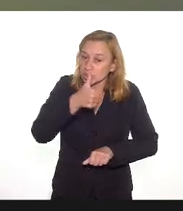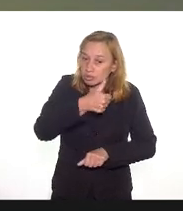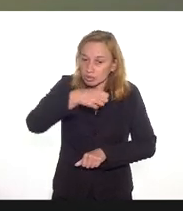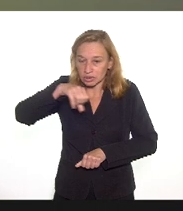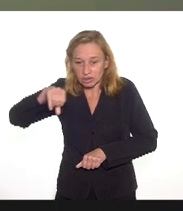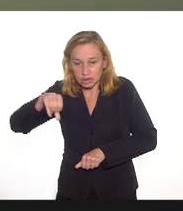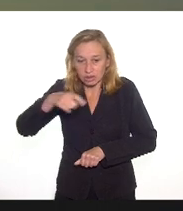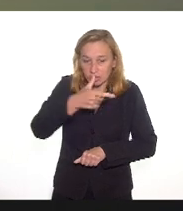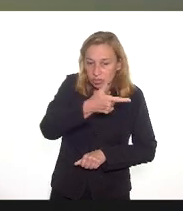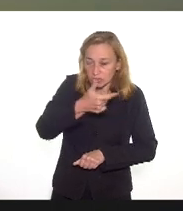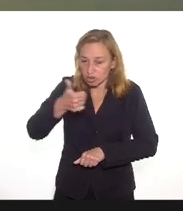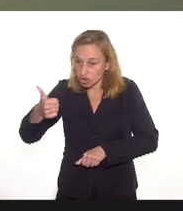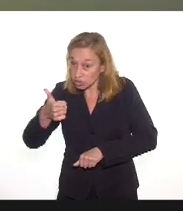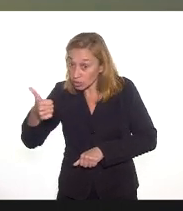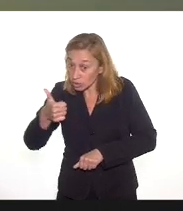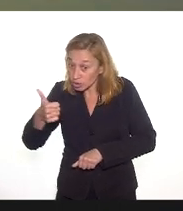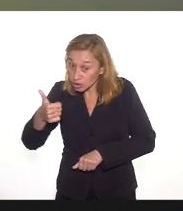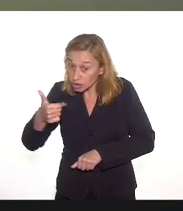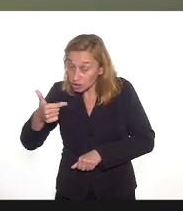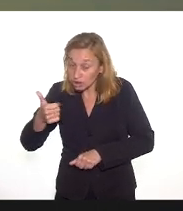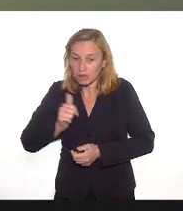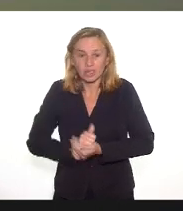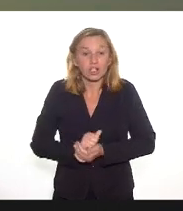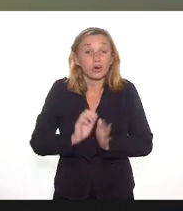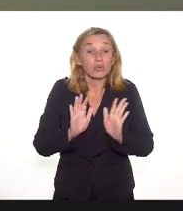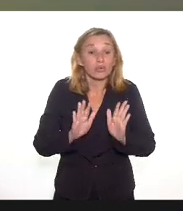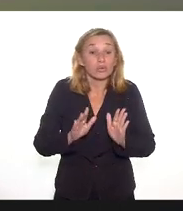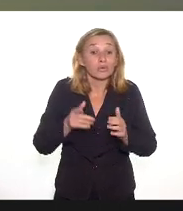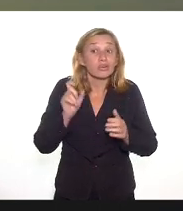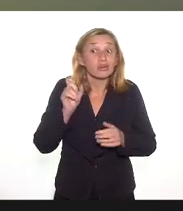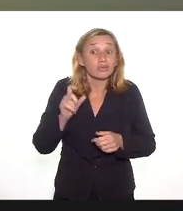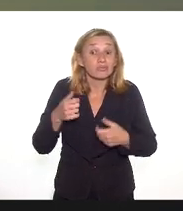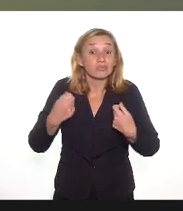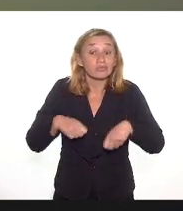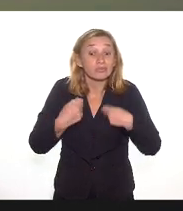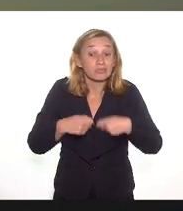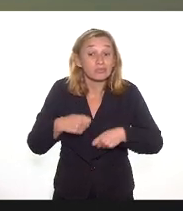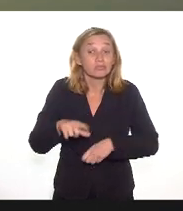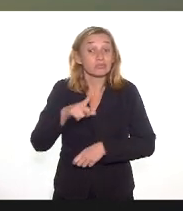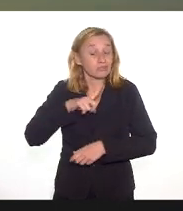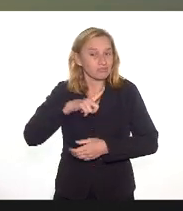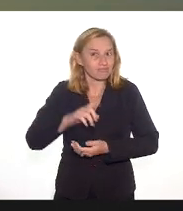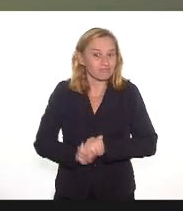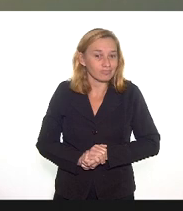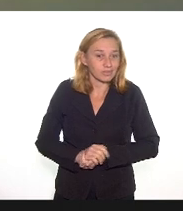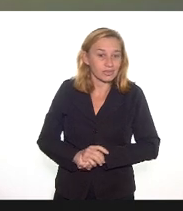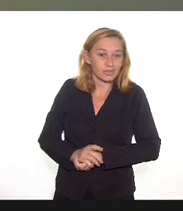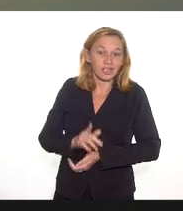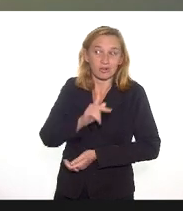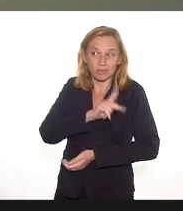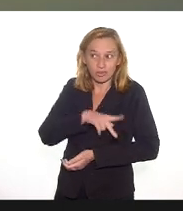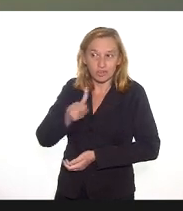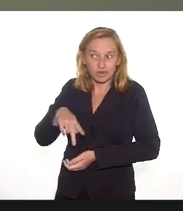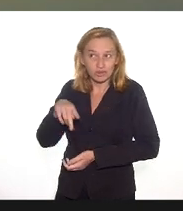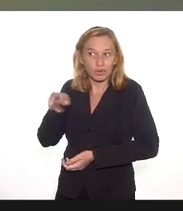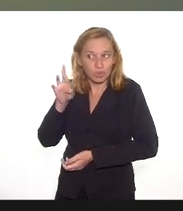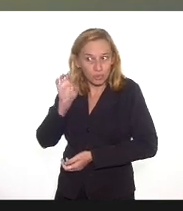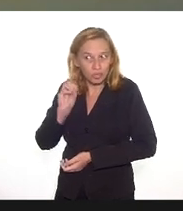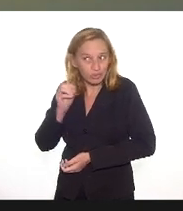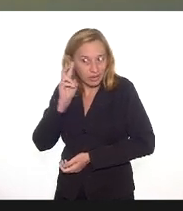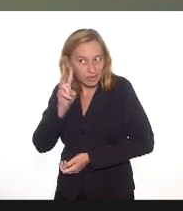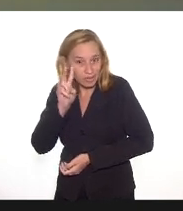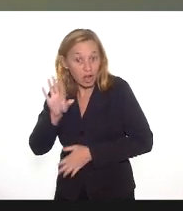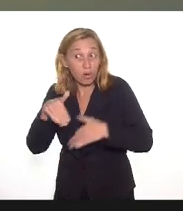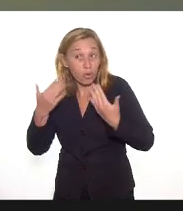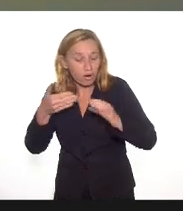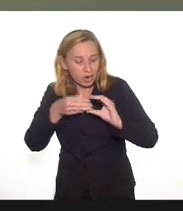2019 a 2022, o que era necessário ter, né? Professor Bruno Sobral vai se lembrar disso. Qual era a